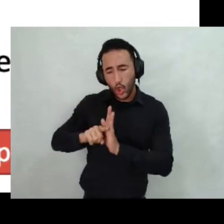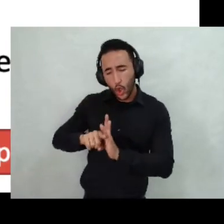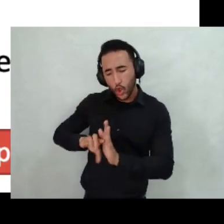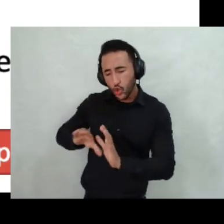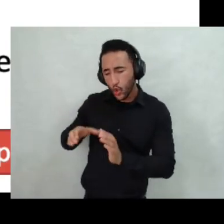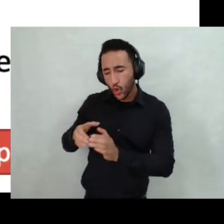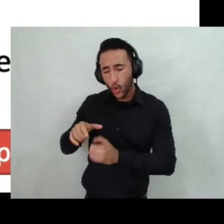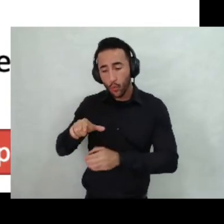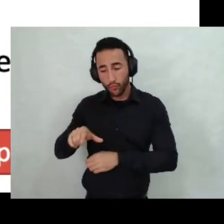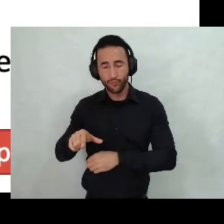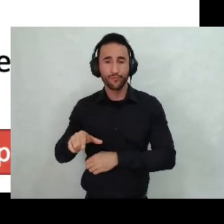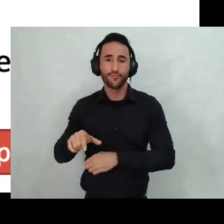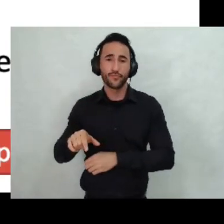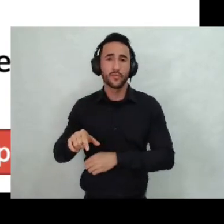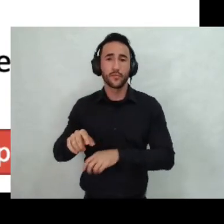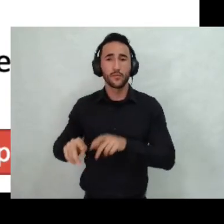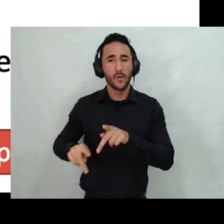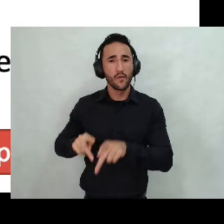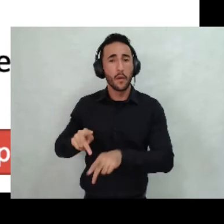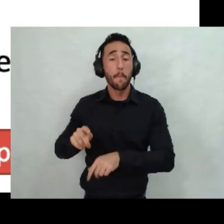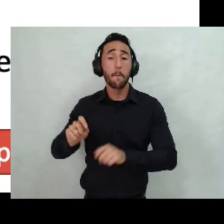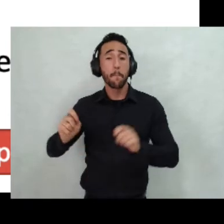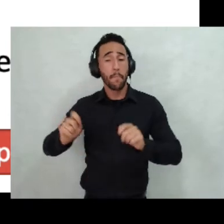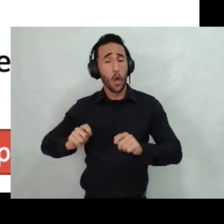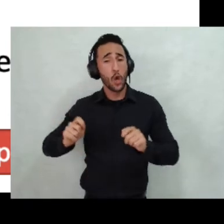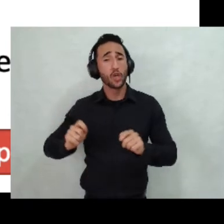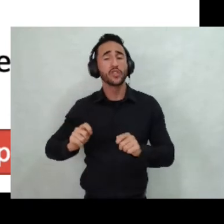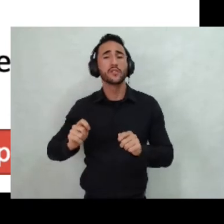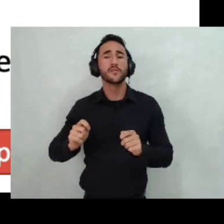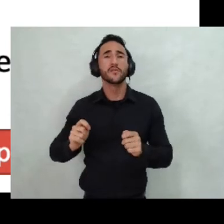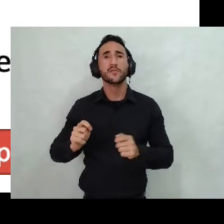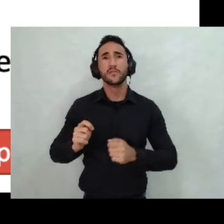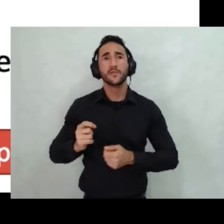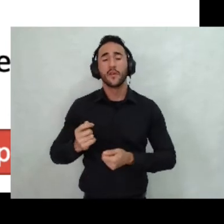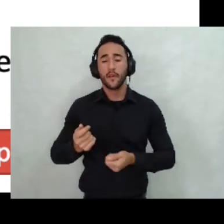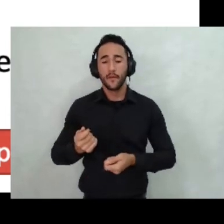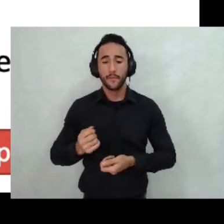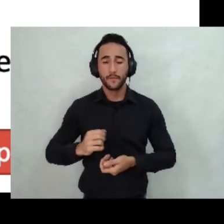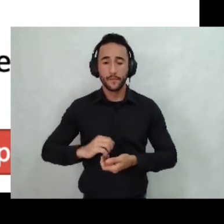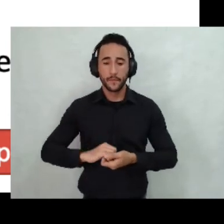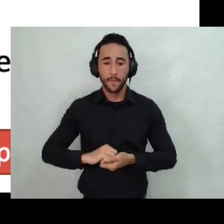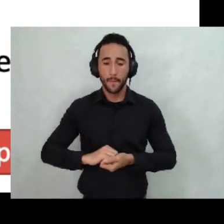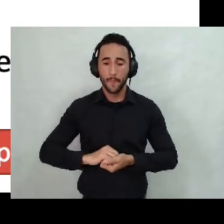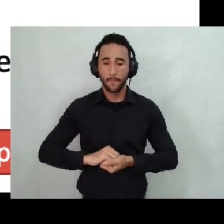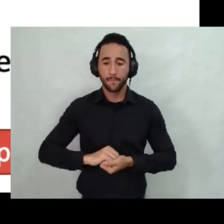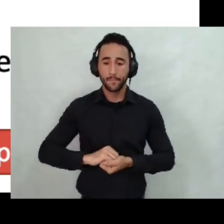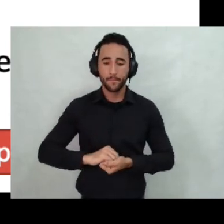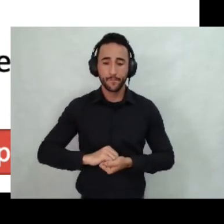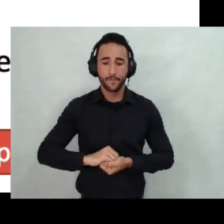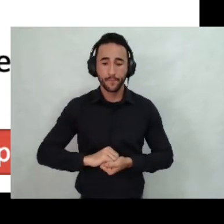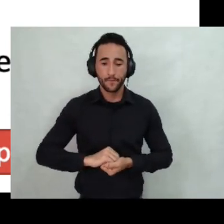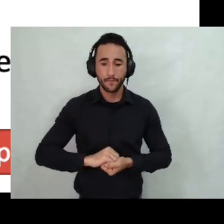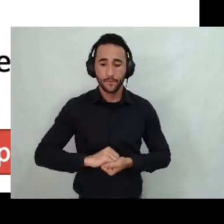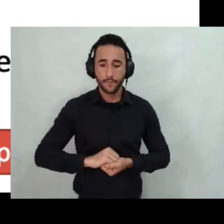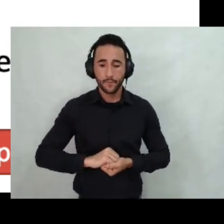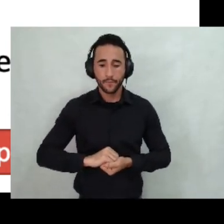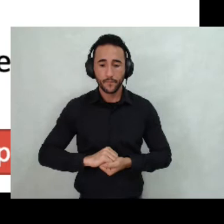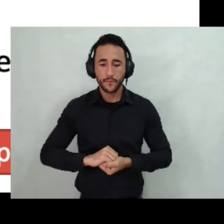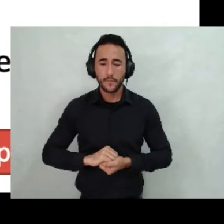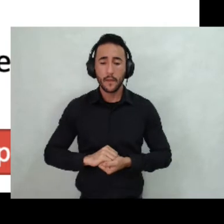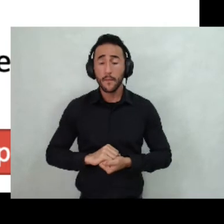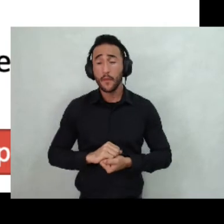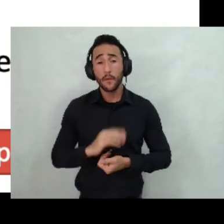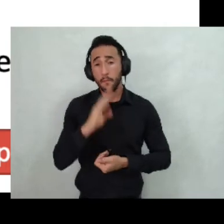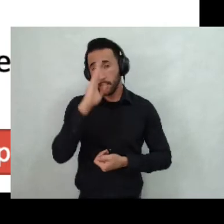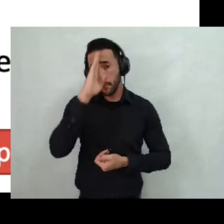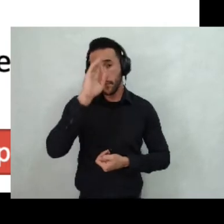decisão. Eles podem ser censitários, né, quando se analisa toda a população, mas fundamentalmente são realizados